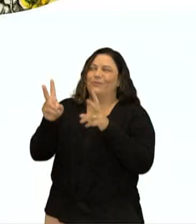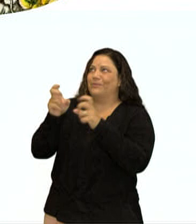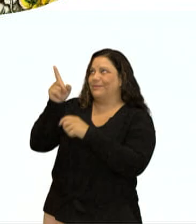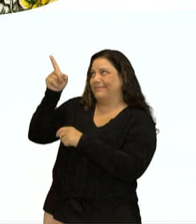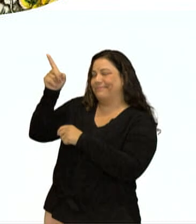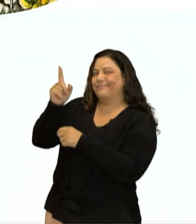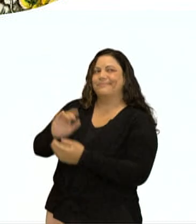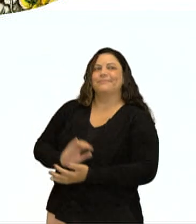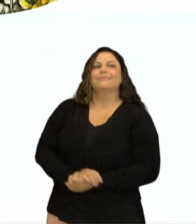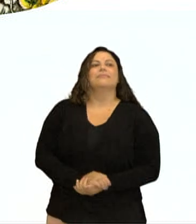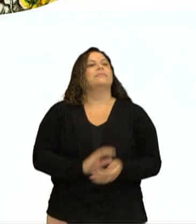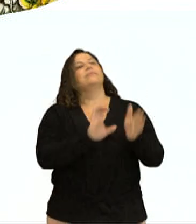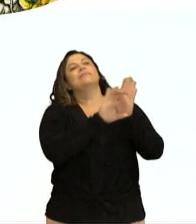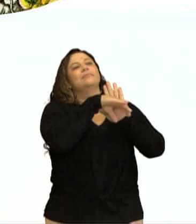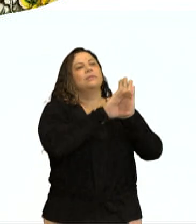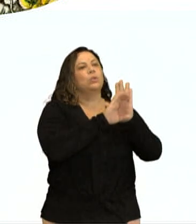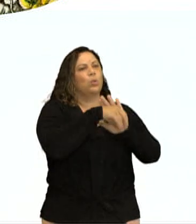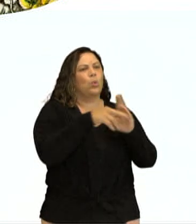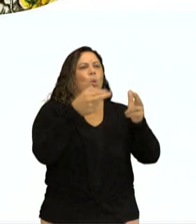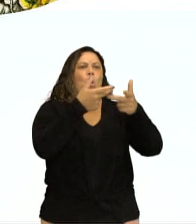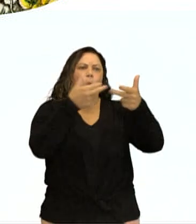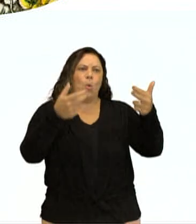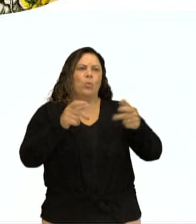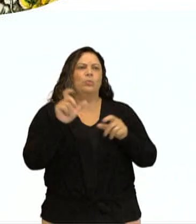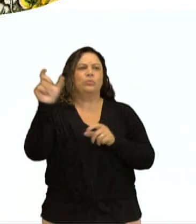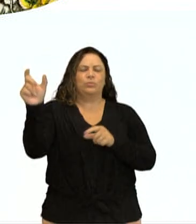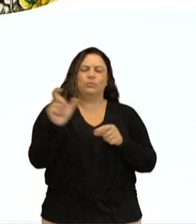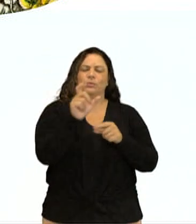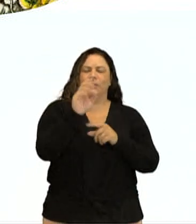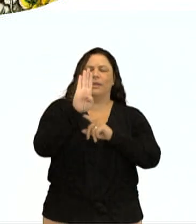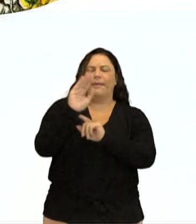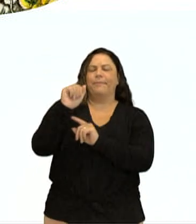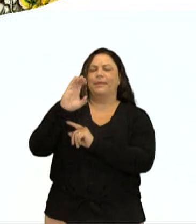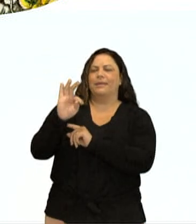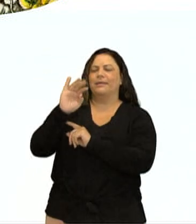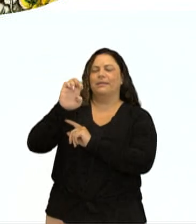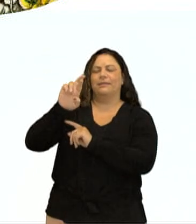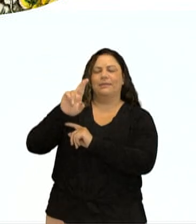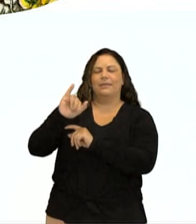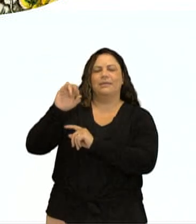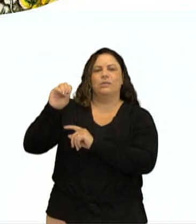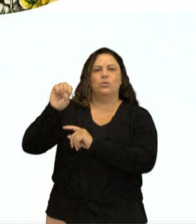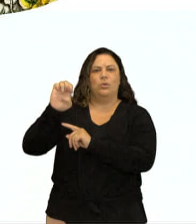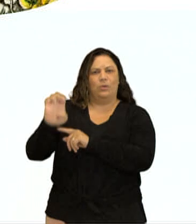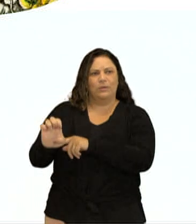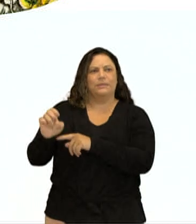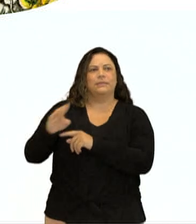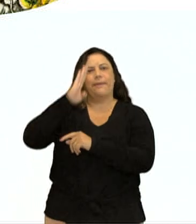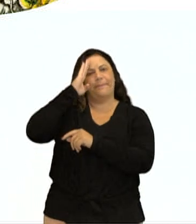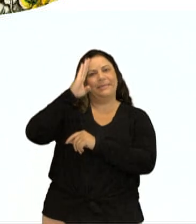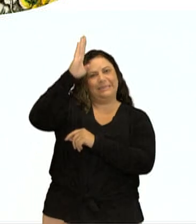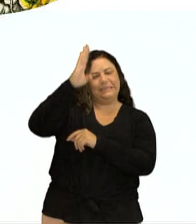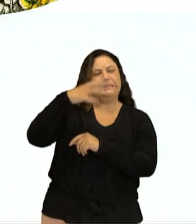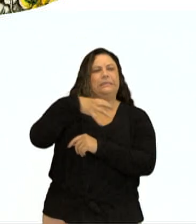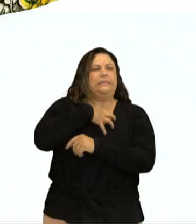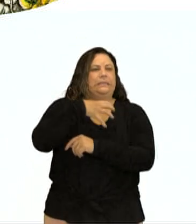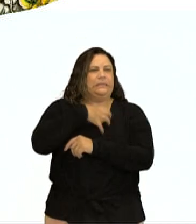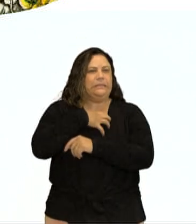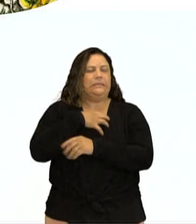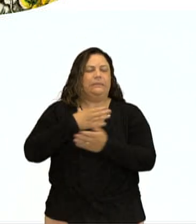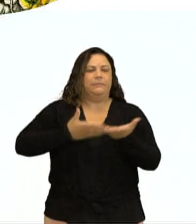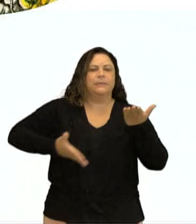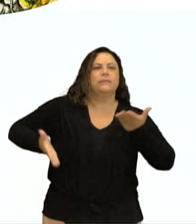aula? O conceito então de bacteriose, que são doenças causadas por bactérias. Principais sintomas e meio de transmissão